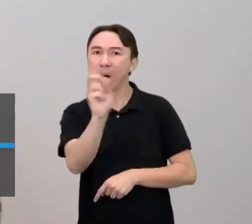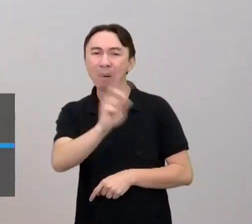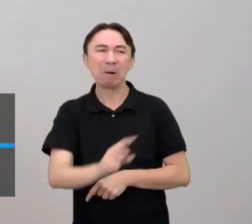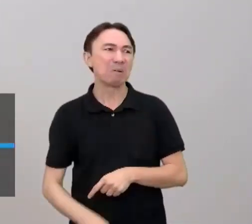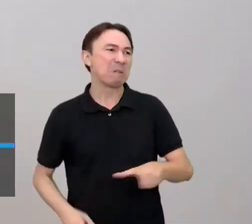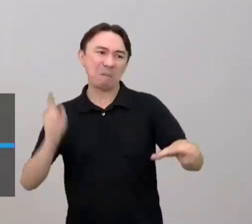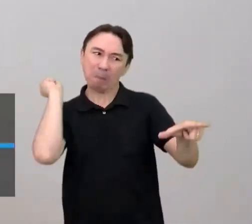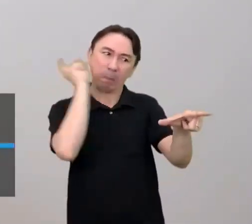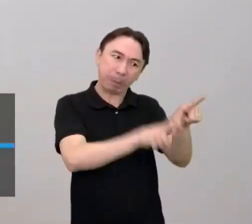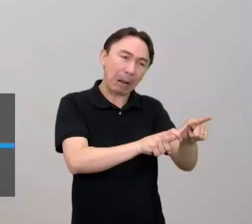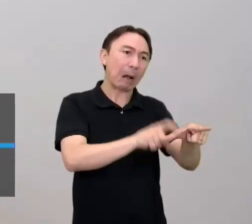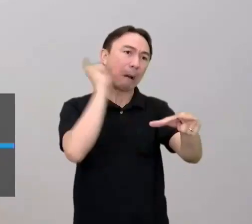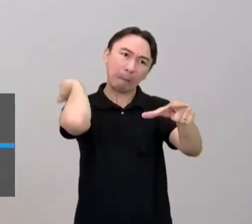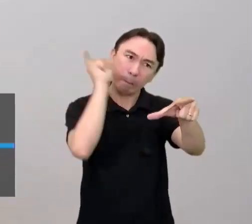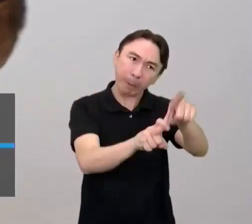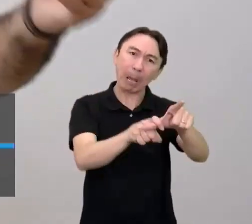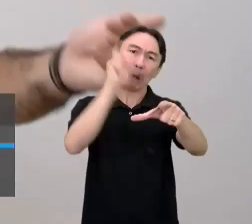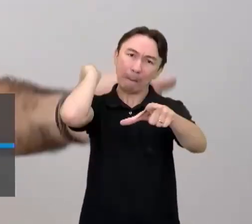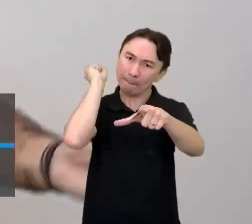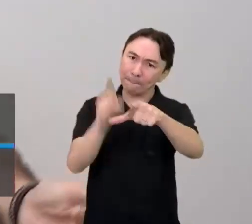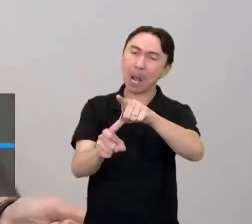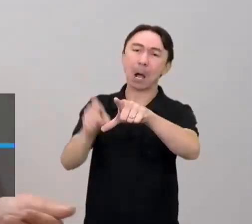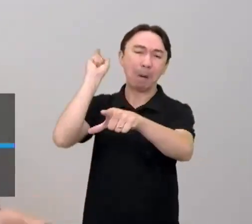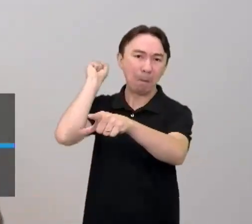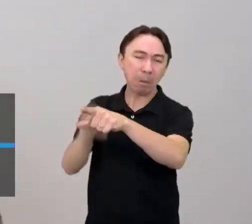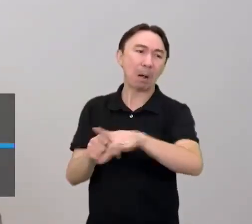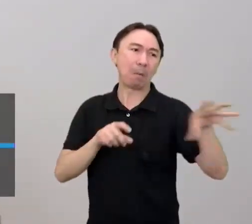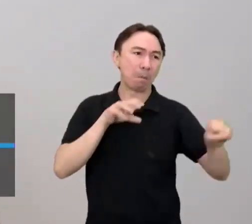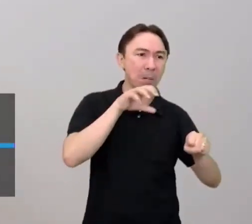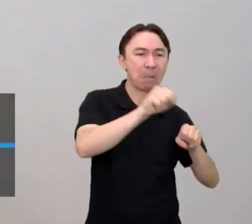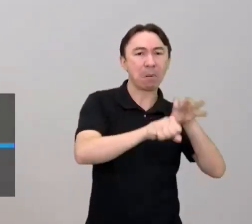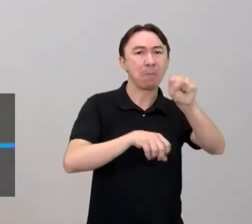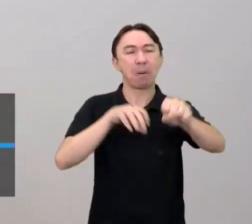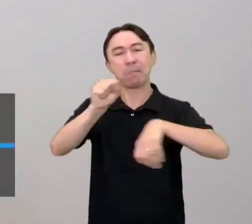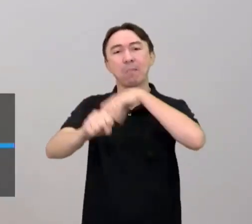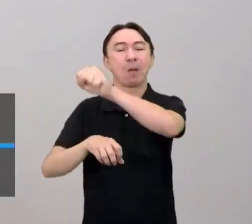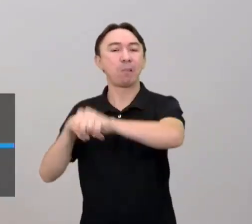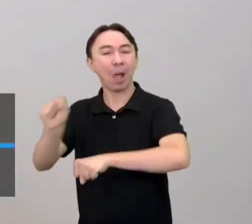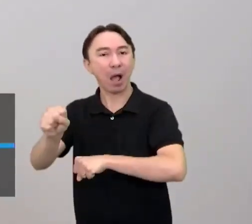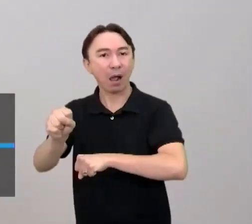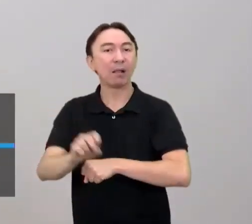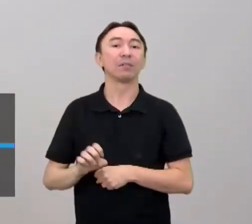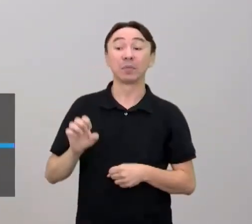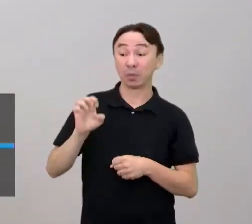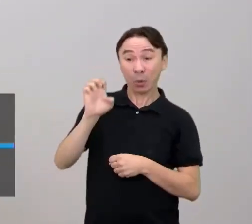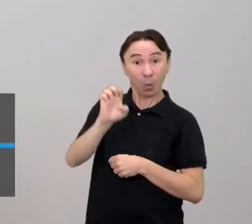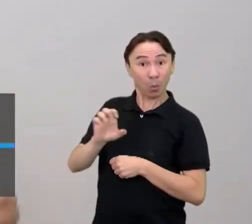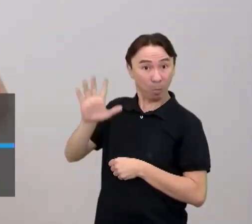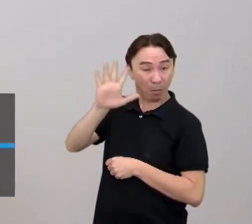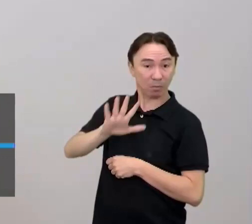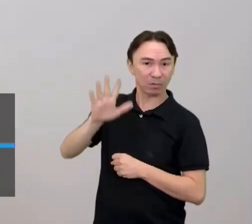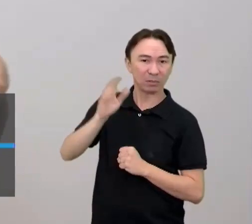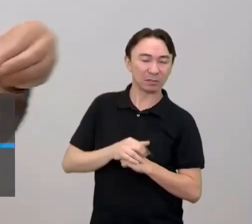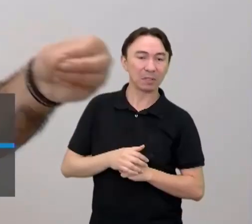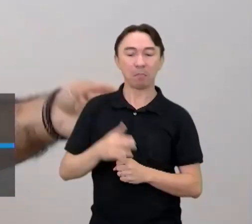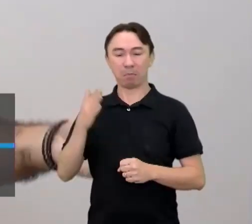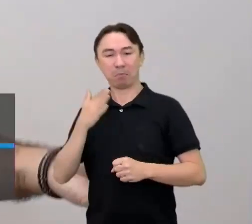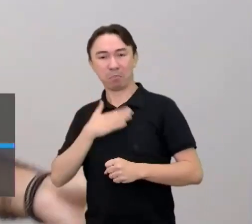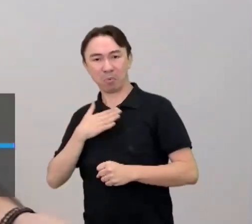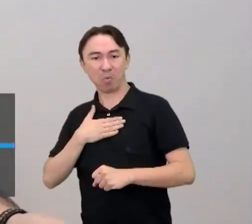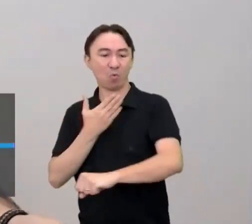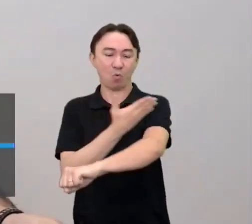exploração, e acompanhando toda essa conquista, os europeus vão impondo cada vez mais os seus